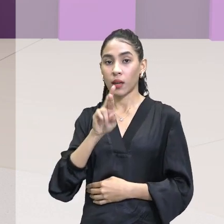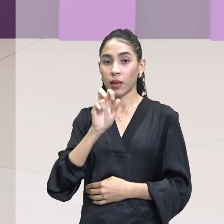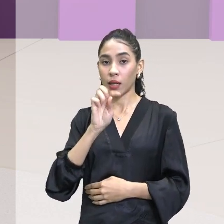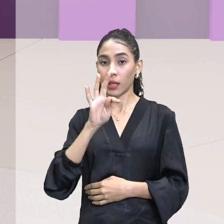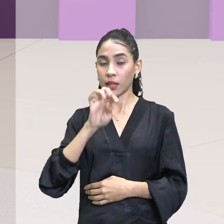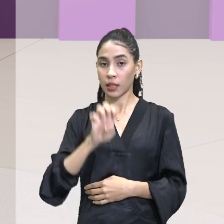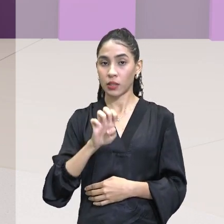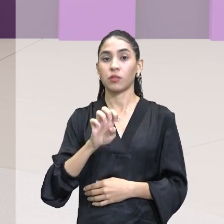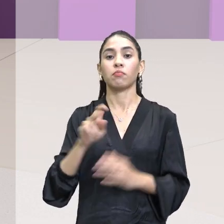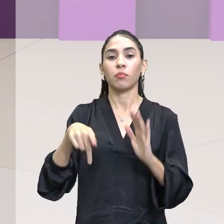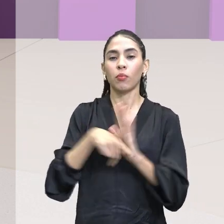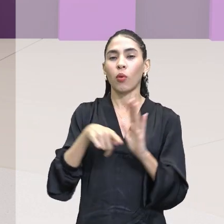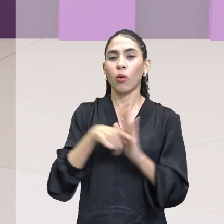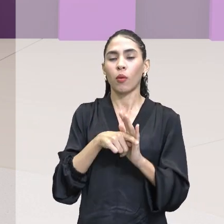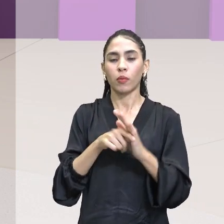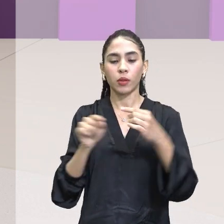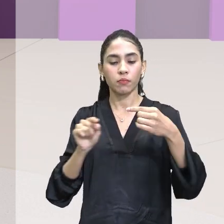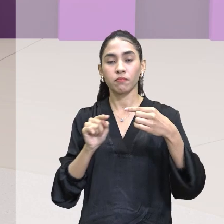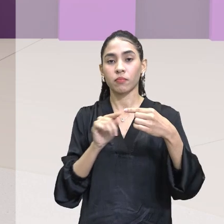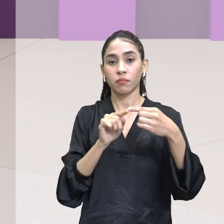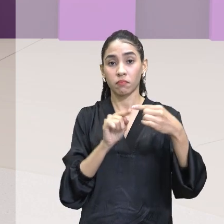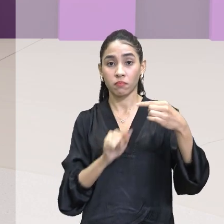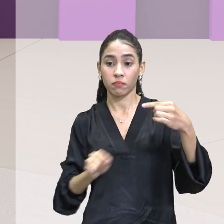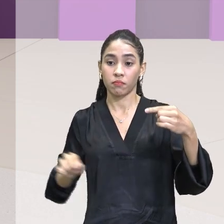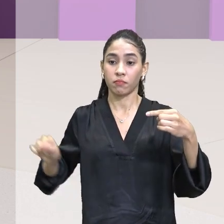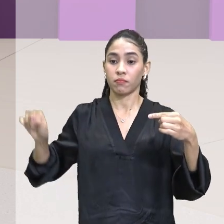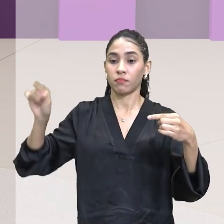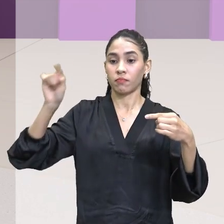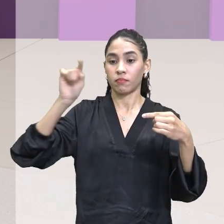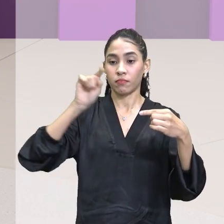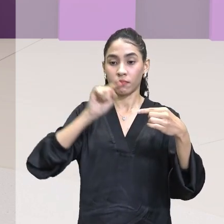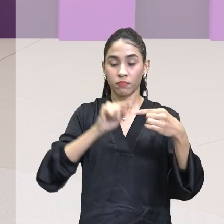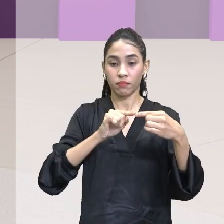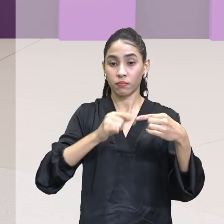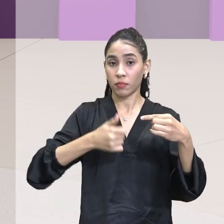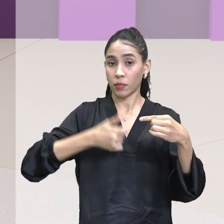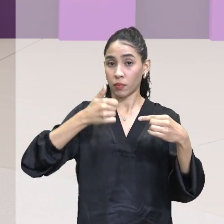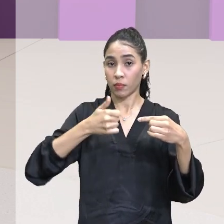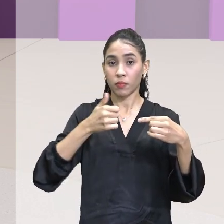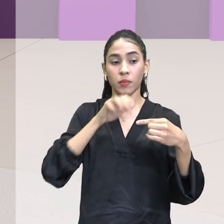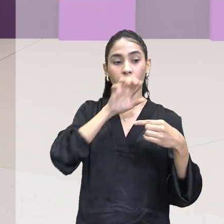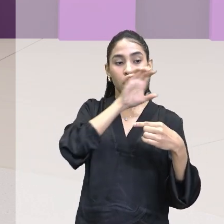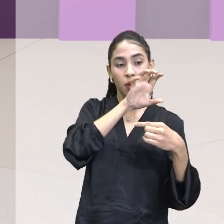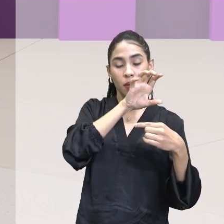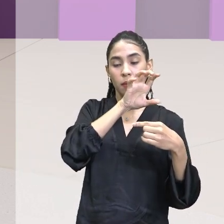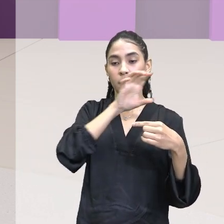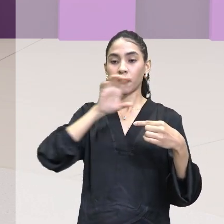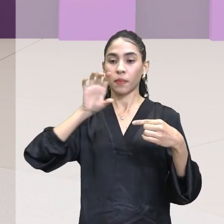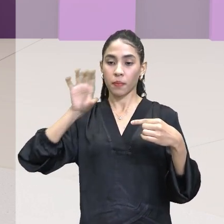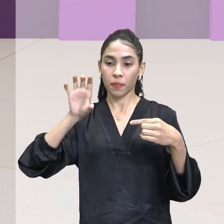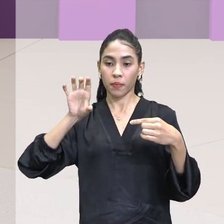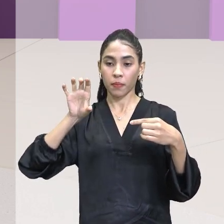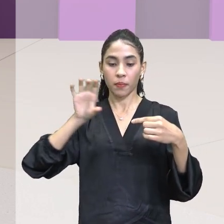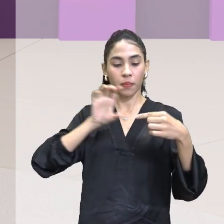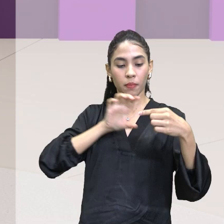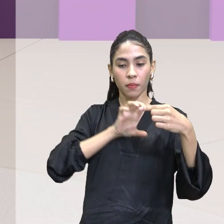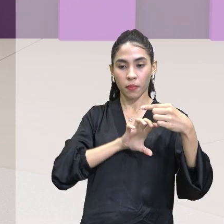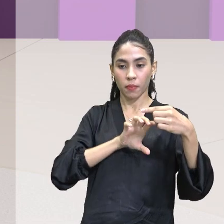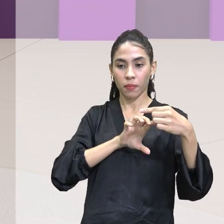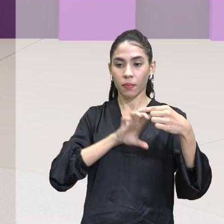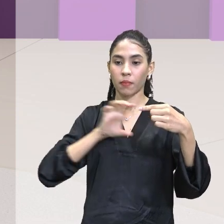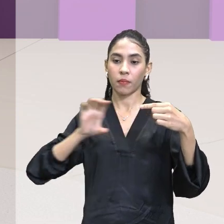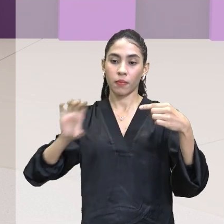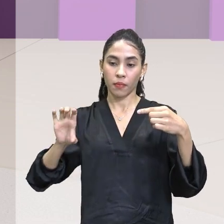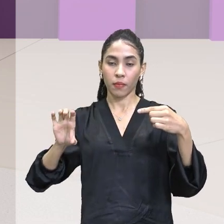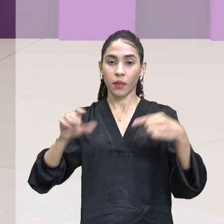tendo origem ali sempre no sentido anti-horário, né? O primeiro quadrante, o segundo quadrante, o terceiro quadrante e o